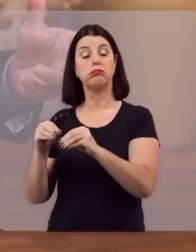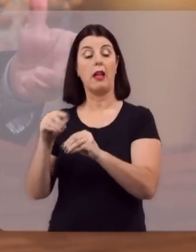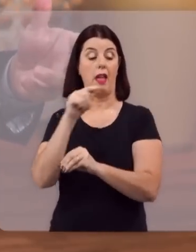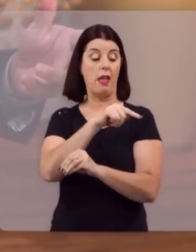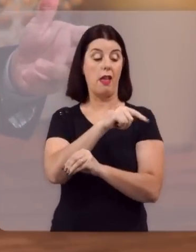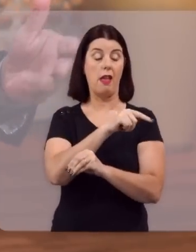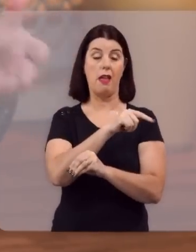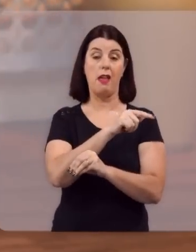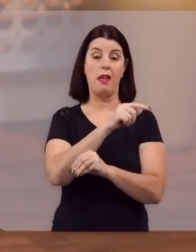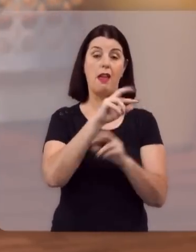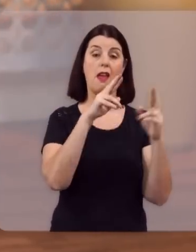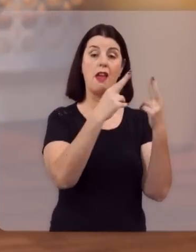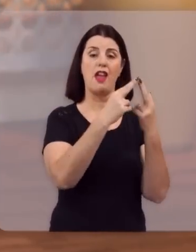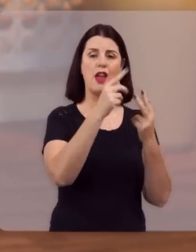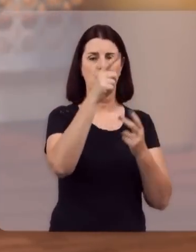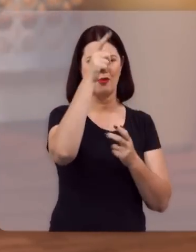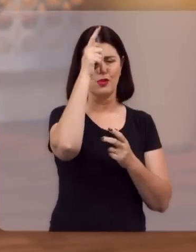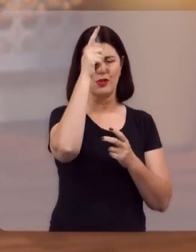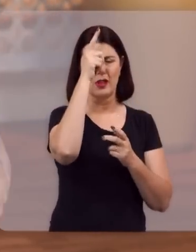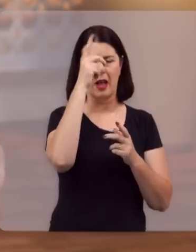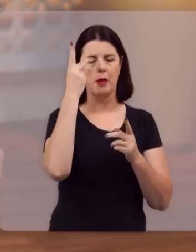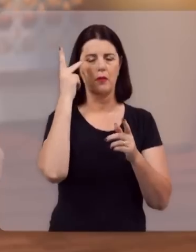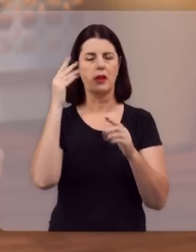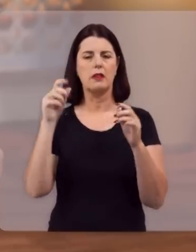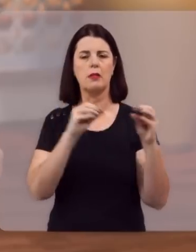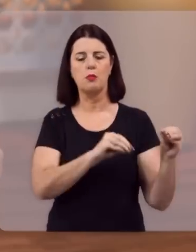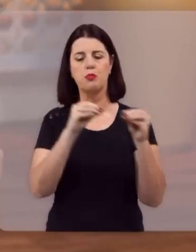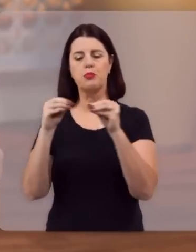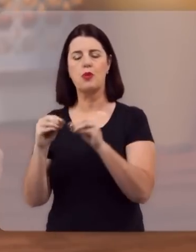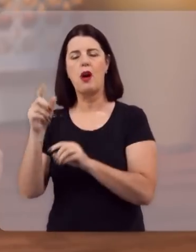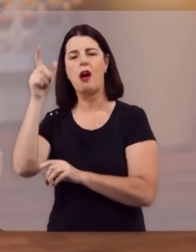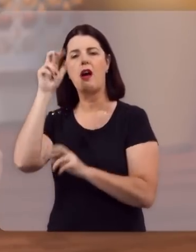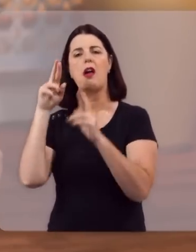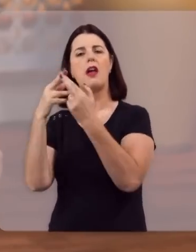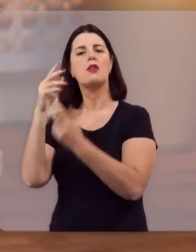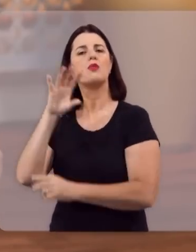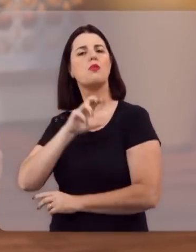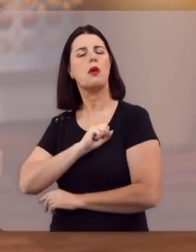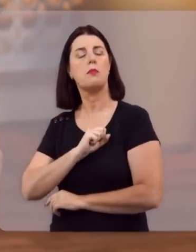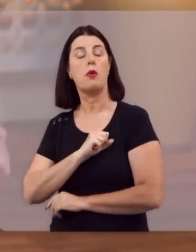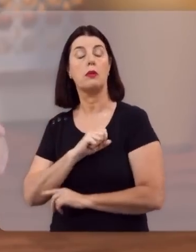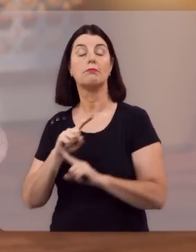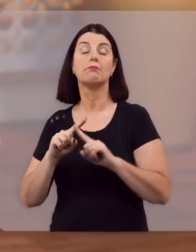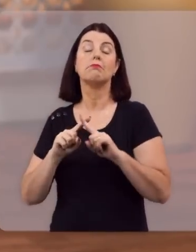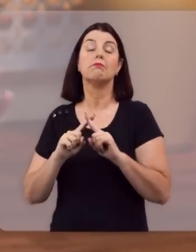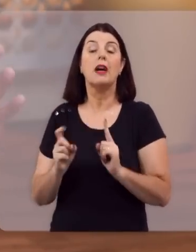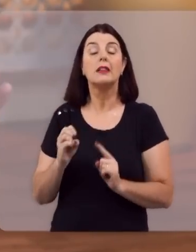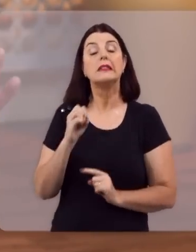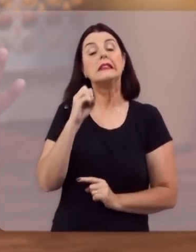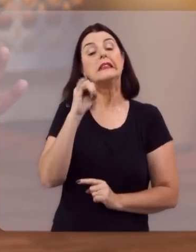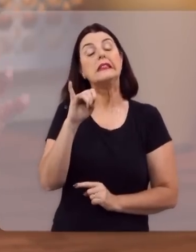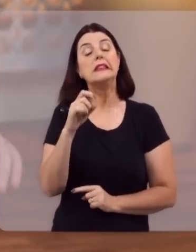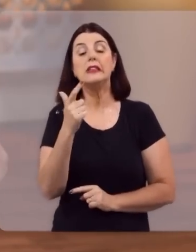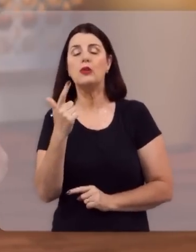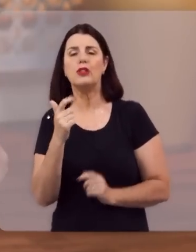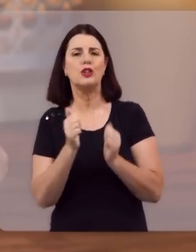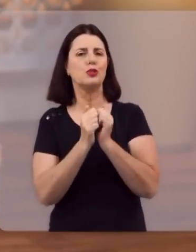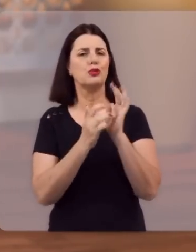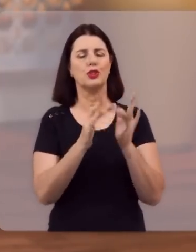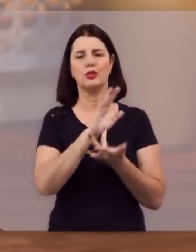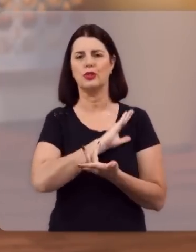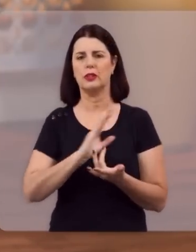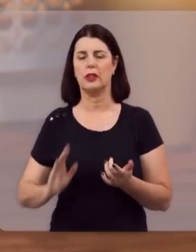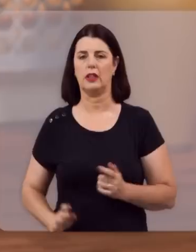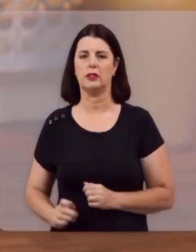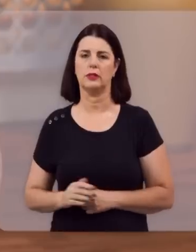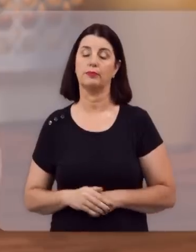de trevas para o reino do Filho e do seu amor. Mas e se eu não estou em Cristo? Talvez até Satanás não faça questão de